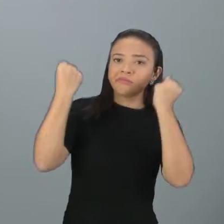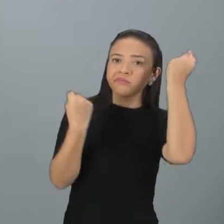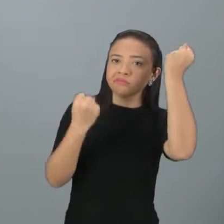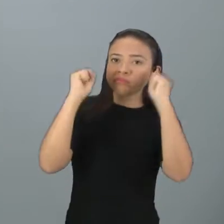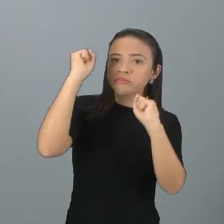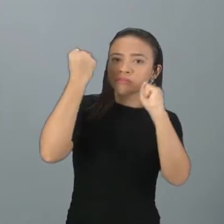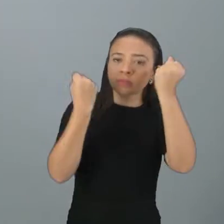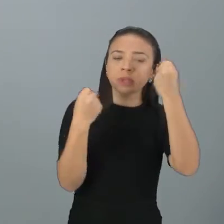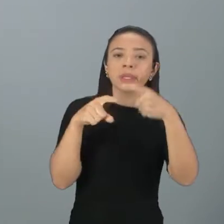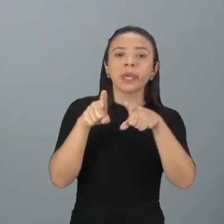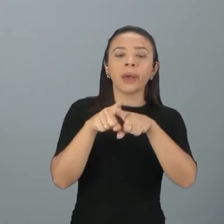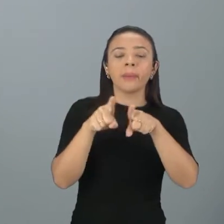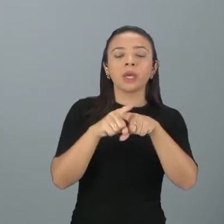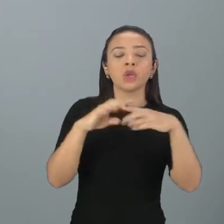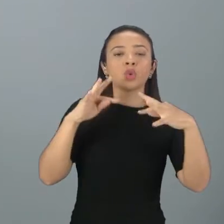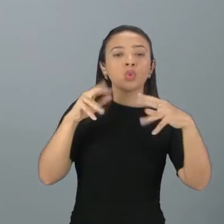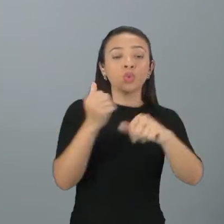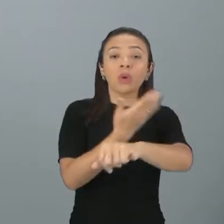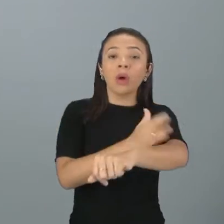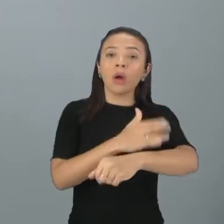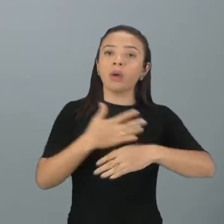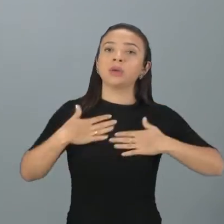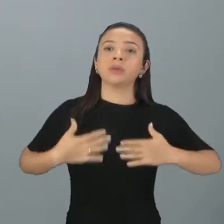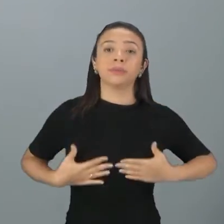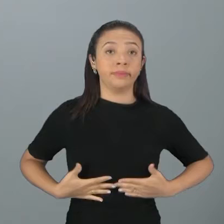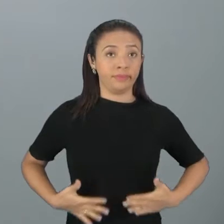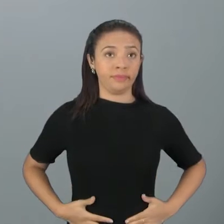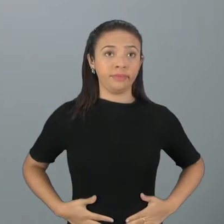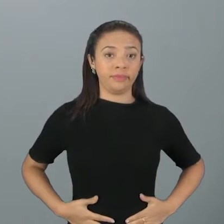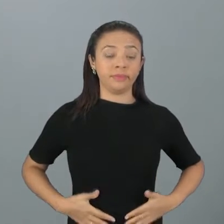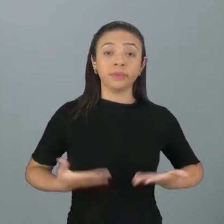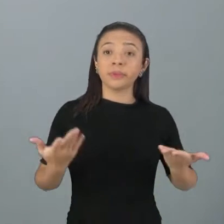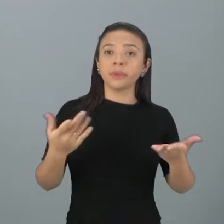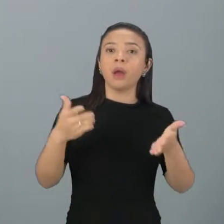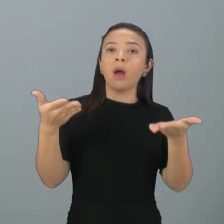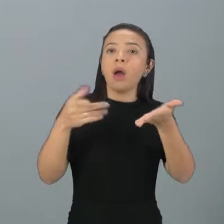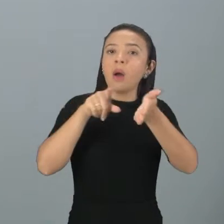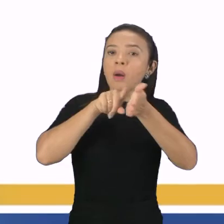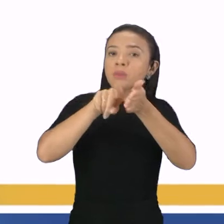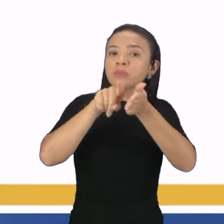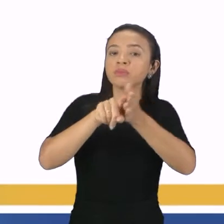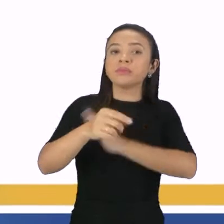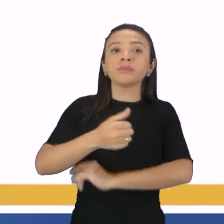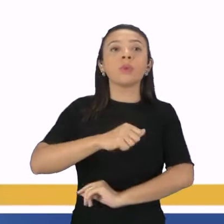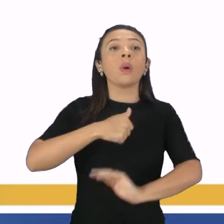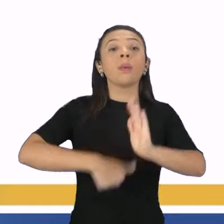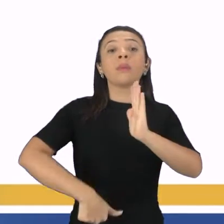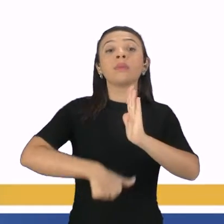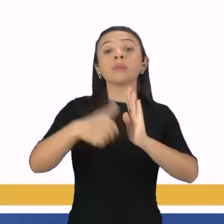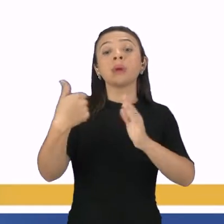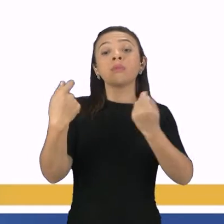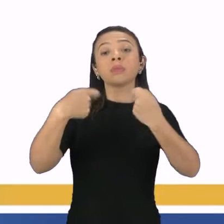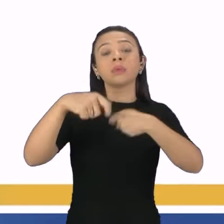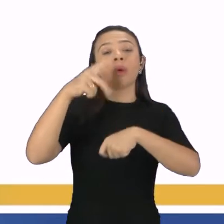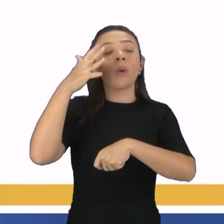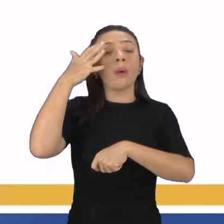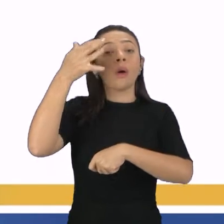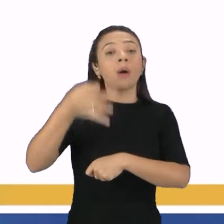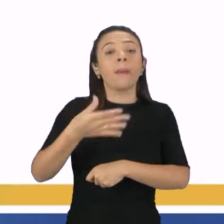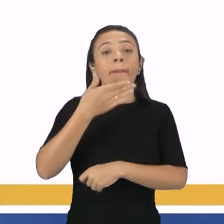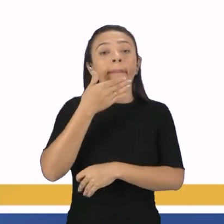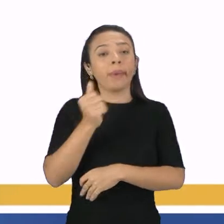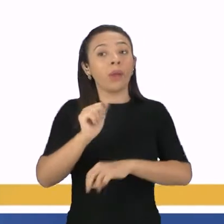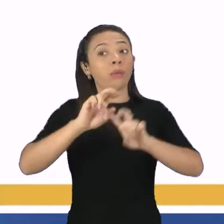a nossa prática corporal, né? Então, a gente vai fazer algumas perguntinhas, né? Primeiramente, para a gente entender melhor do que